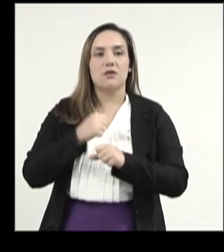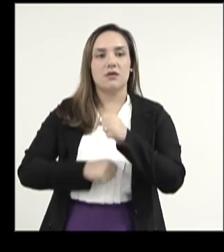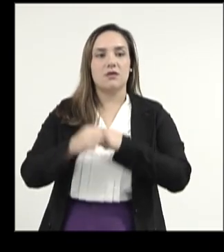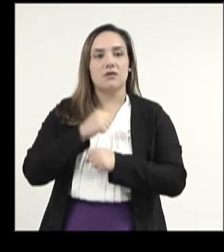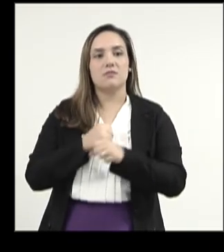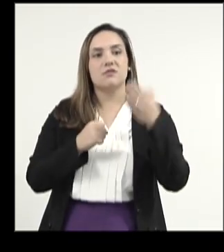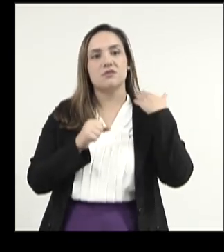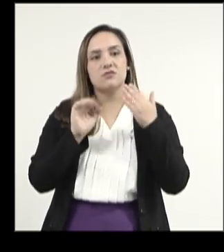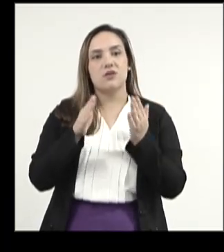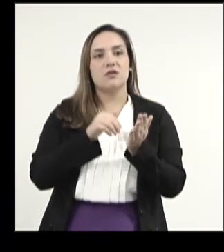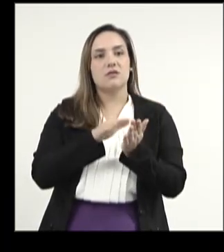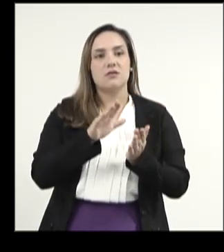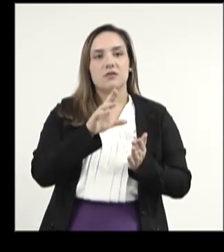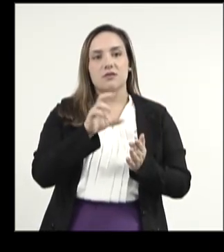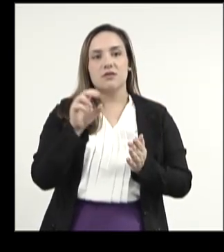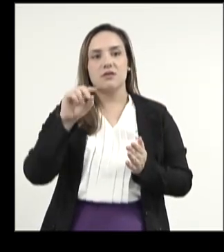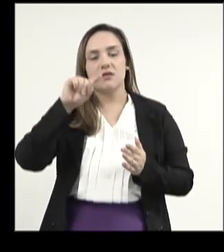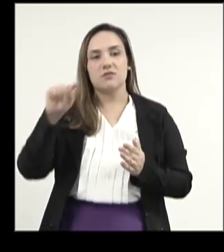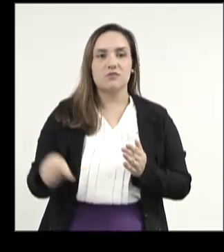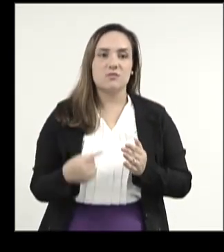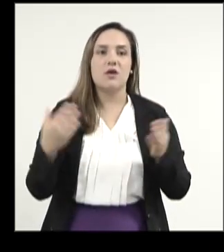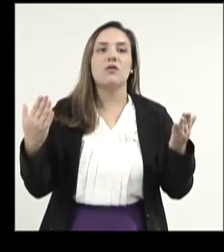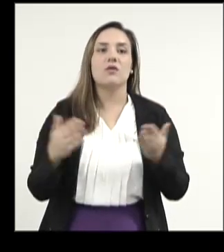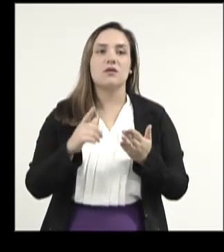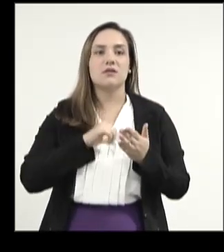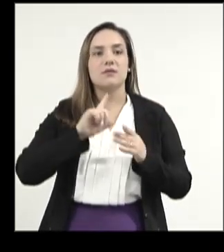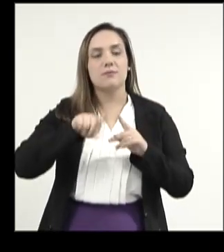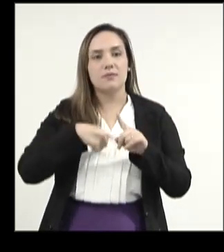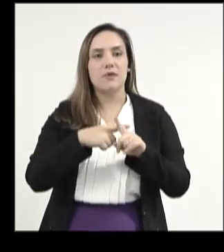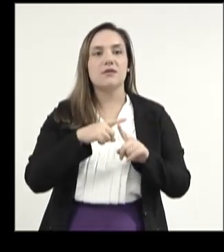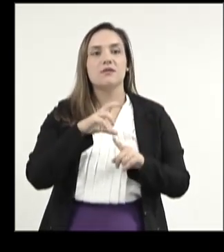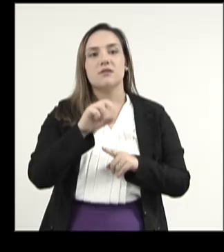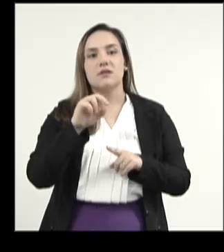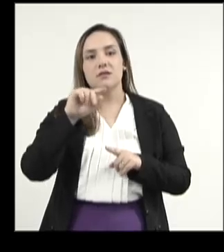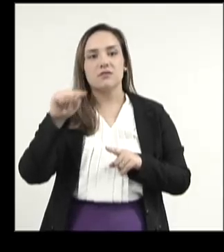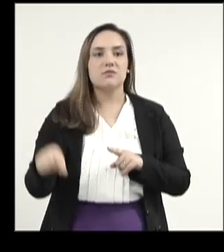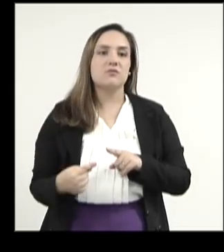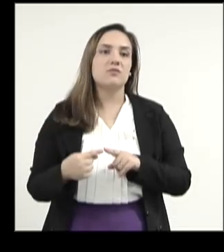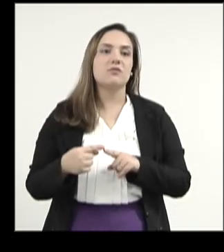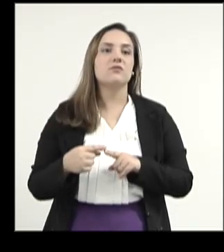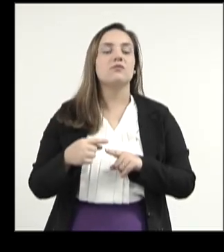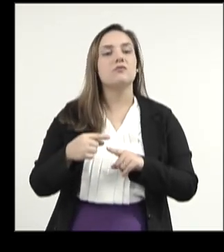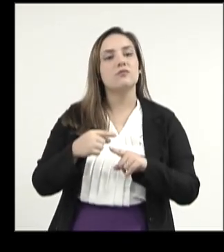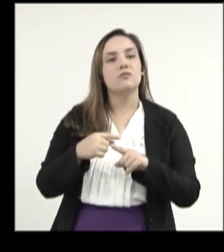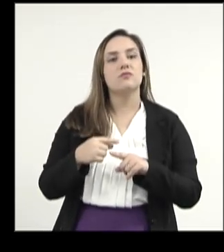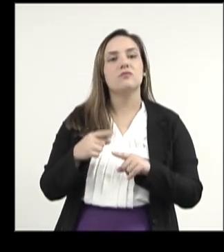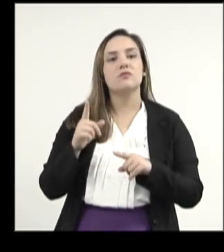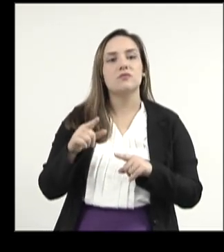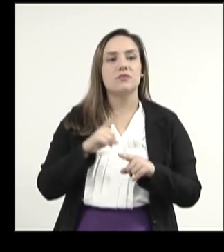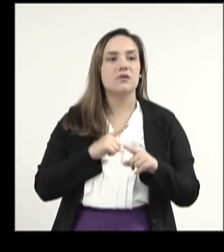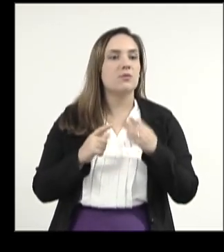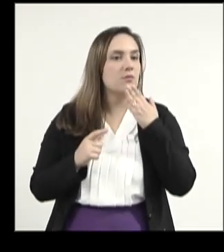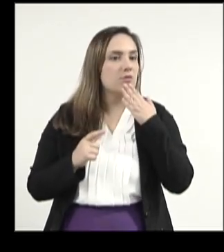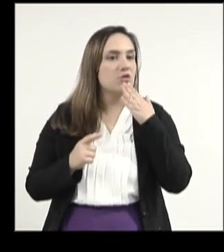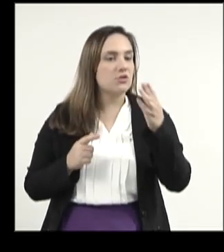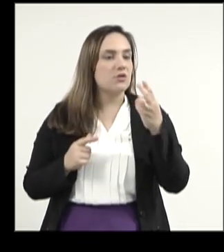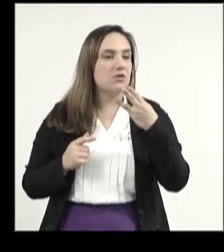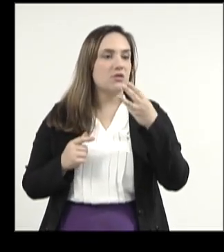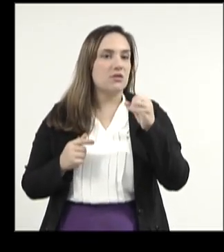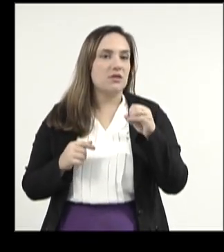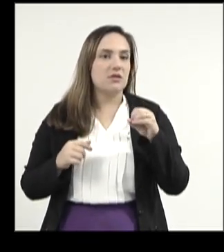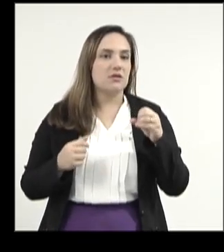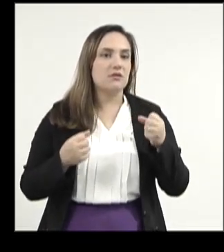funcionários, acabou de demitir agora mais outros 500 funcionários. De uma média de 30 pedidos de máquinas por dia que saíam da